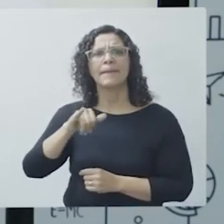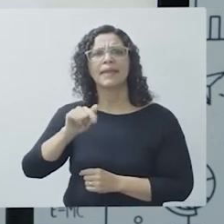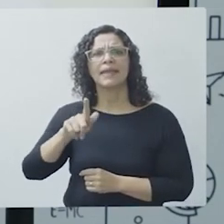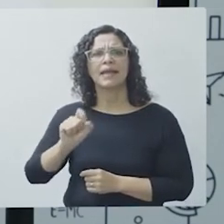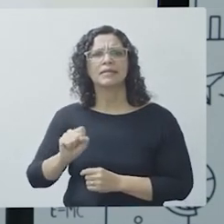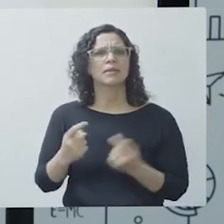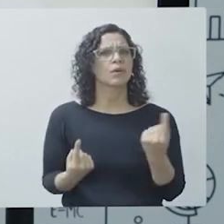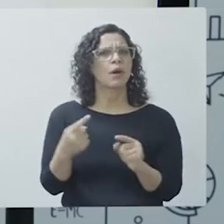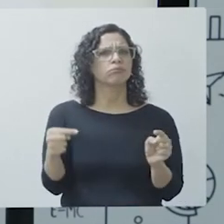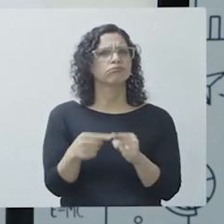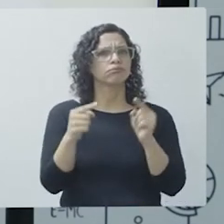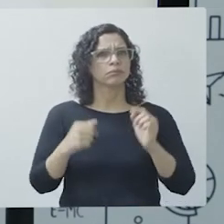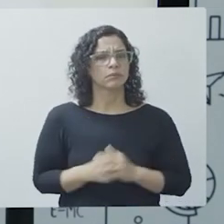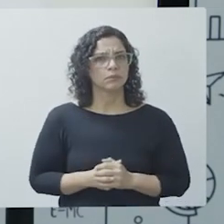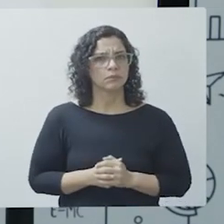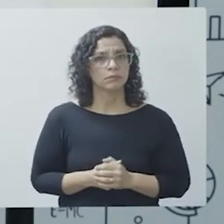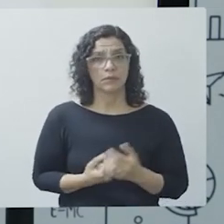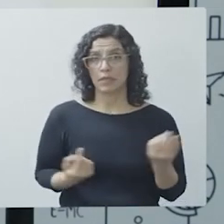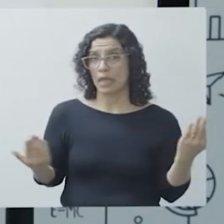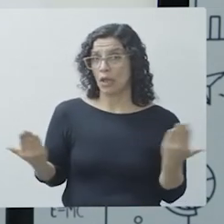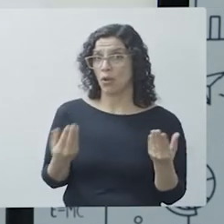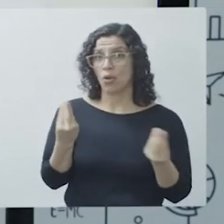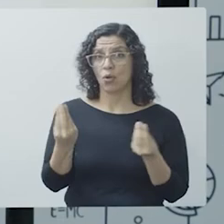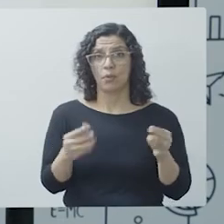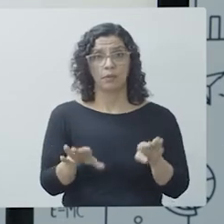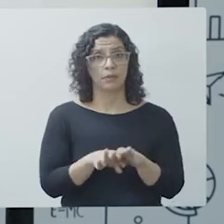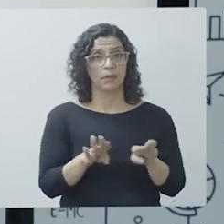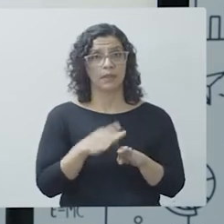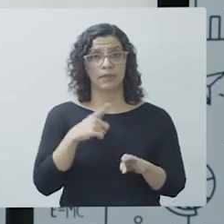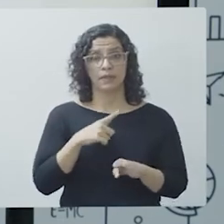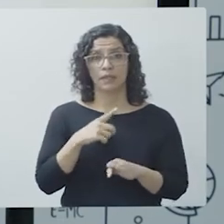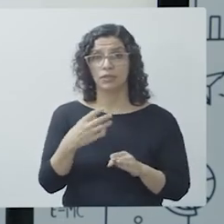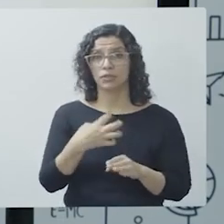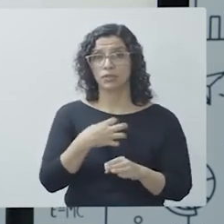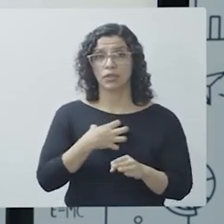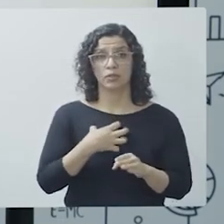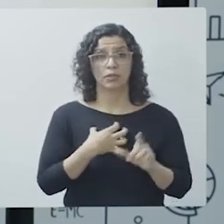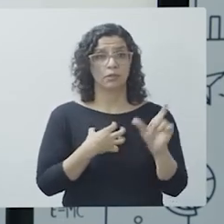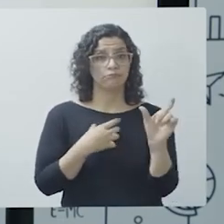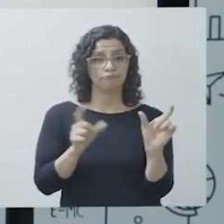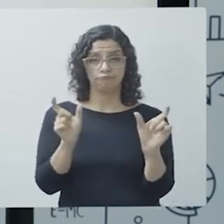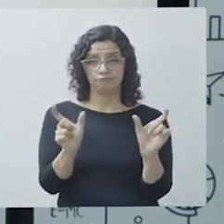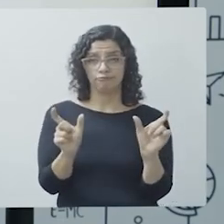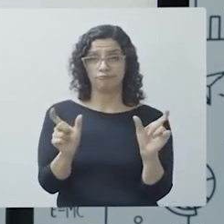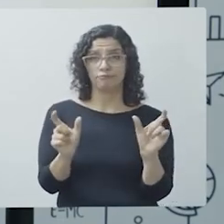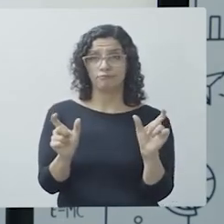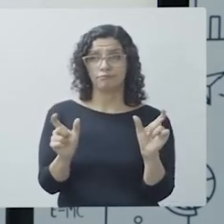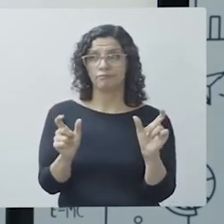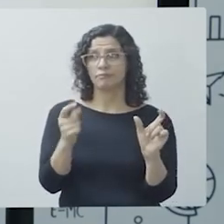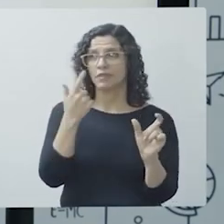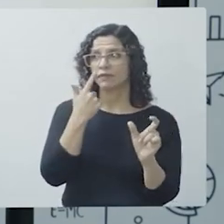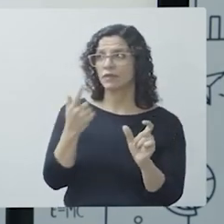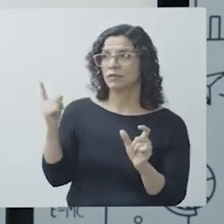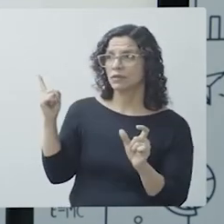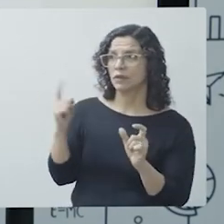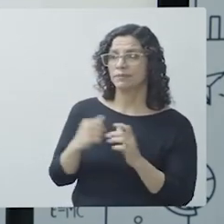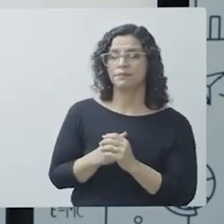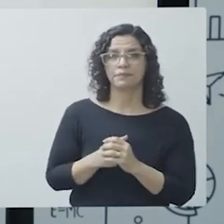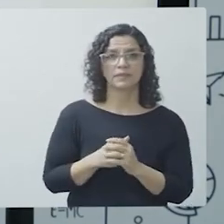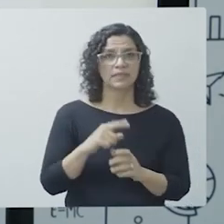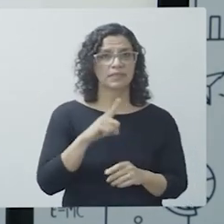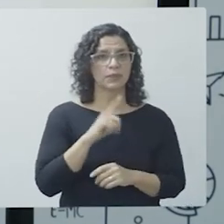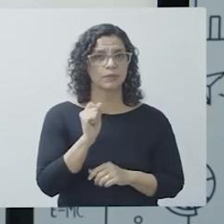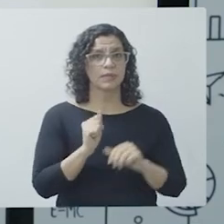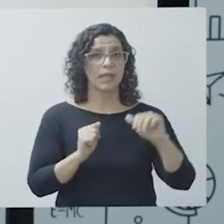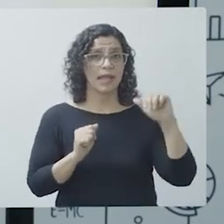a amigas? E agora eu tenho aqui duas plaquinhas.